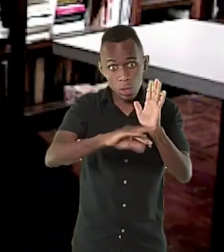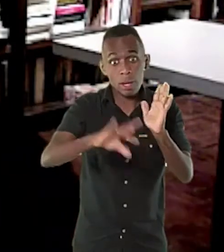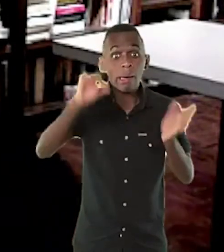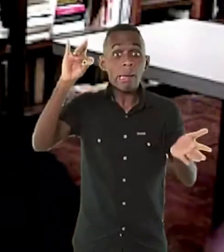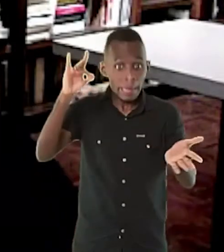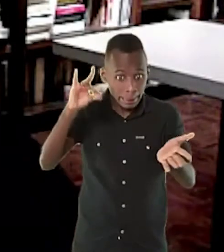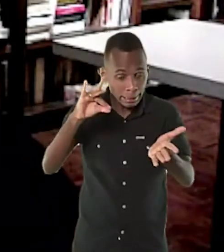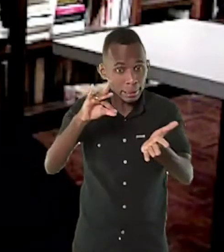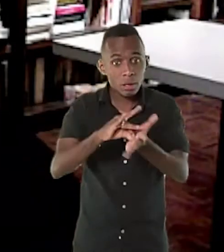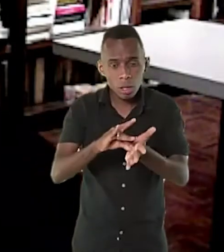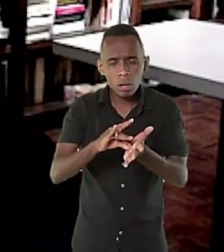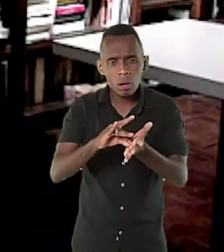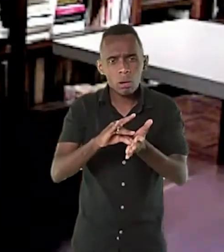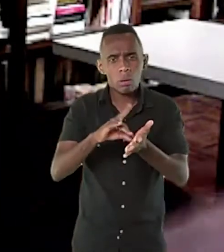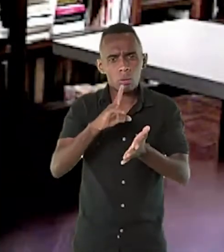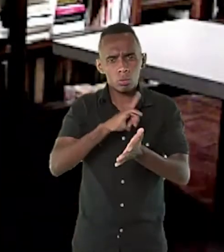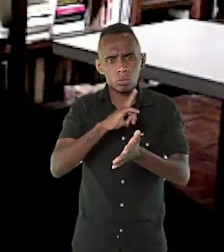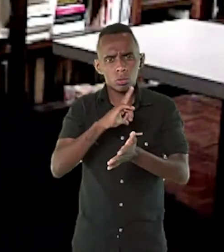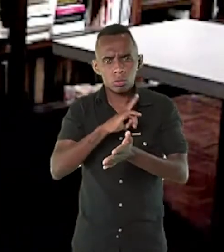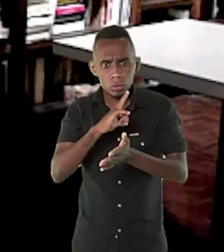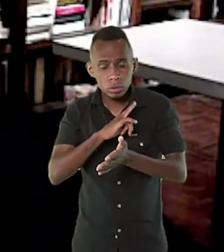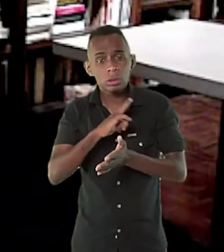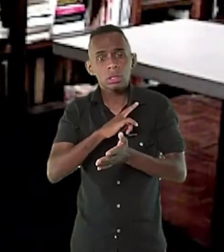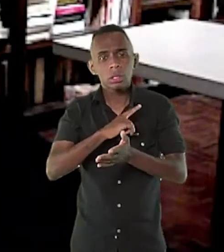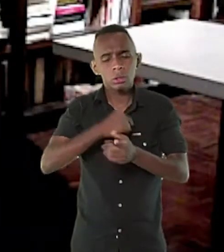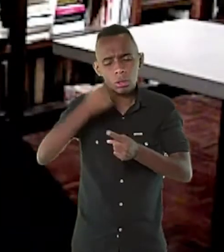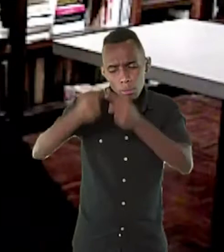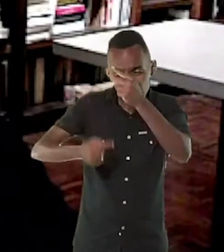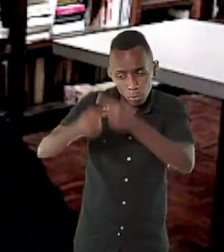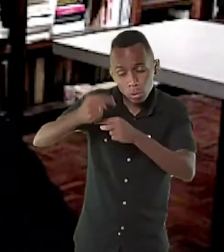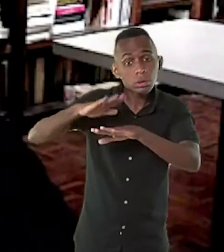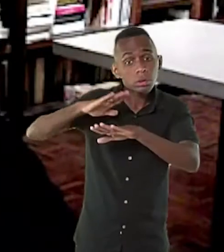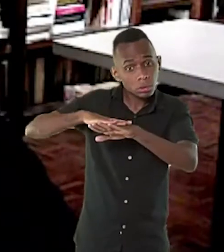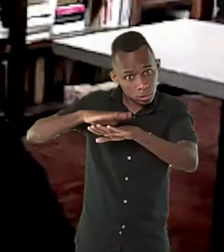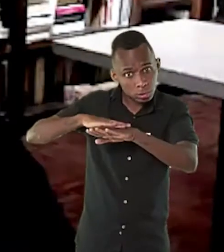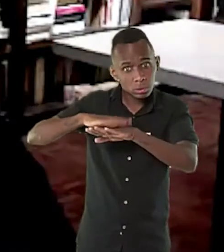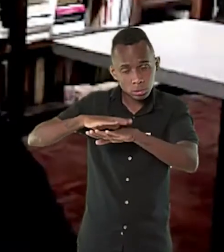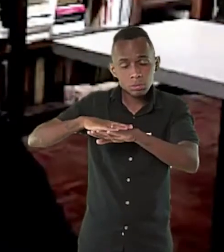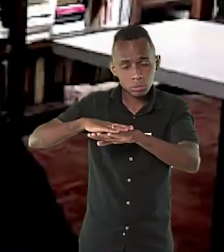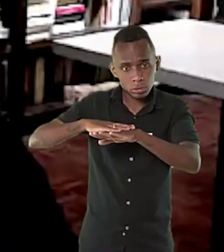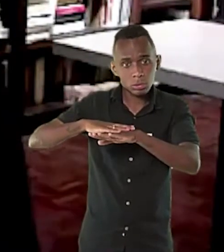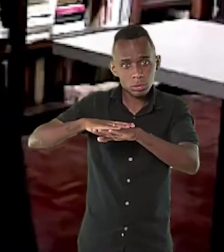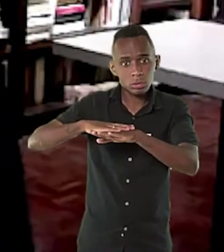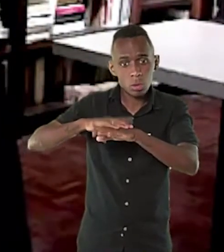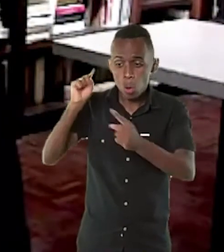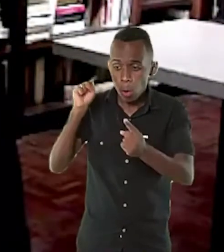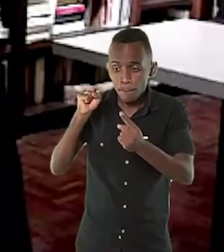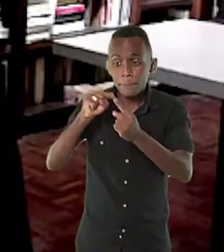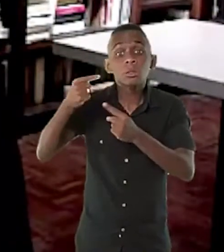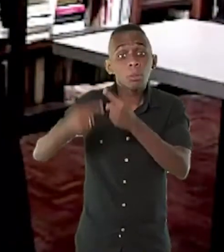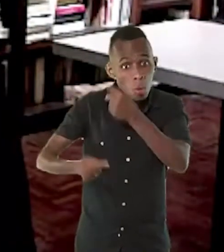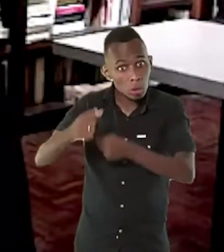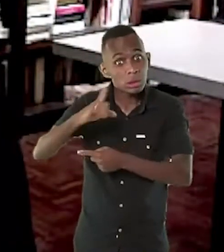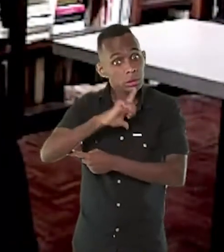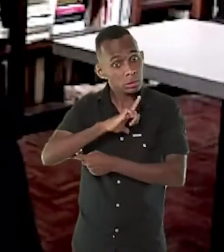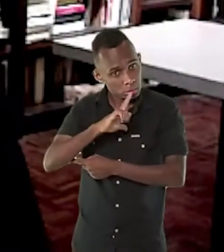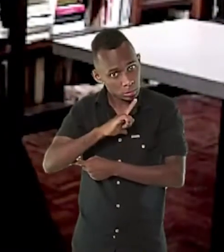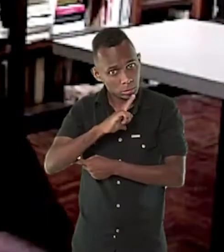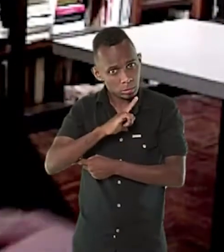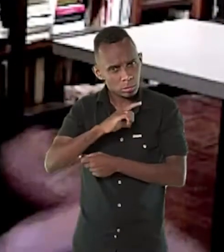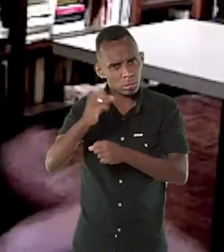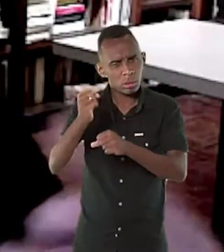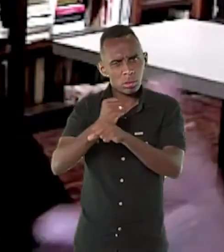um adendo, um suplemento, ela é a ação política em si. Quando em